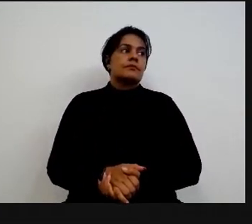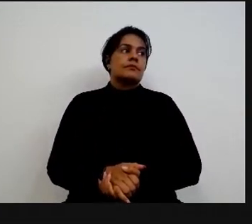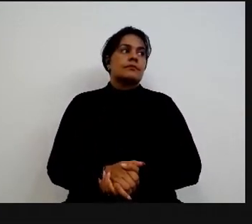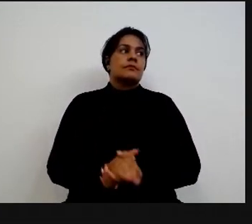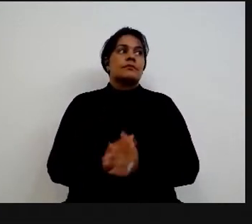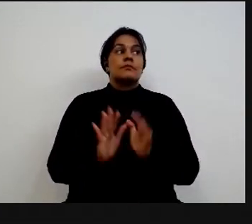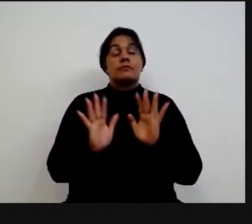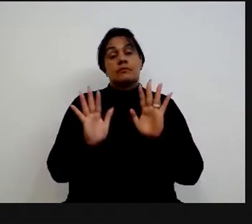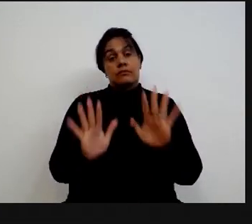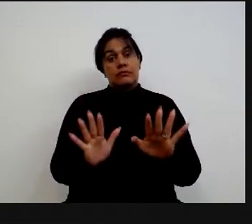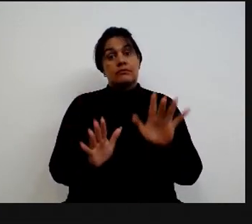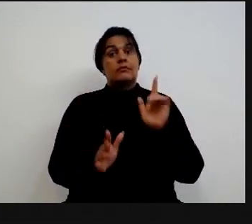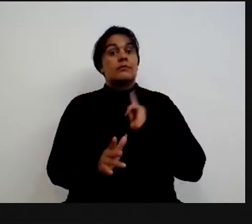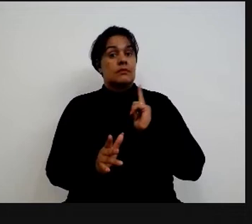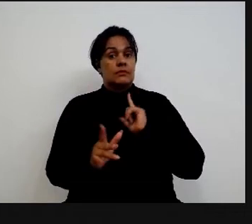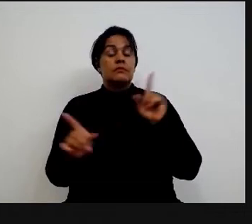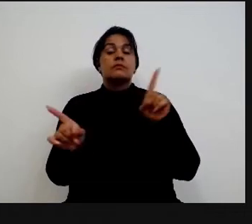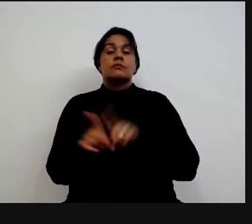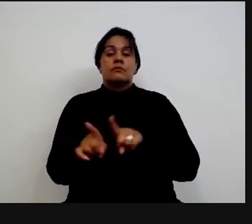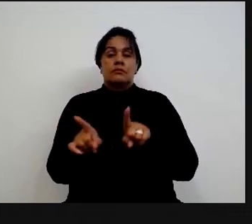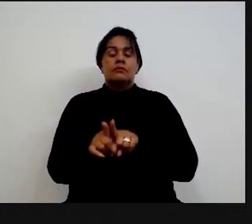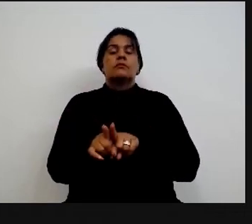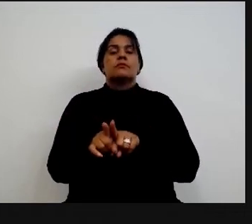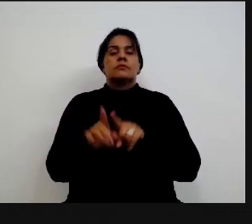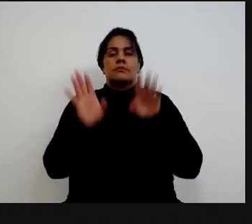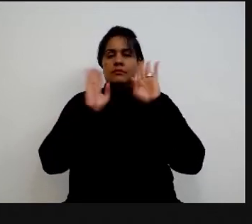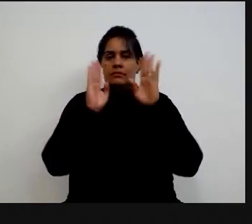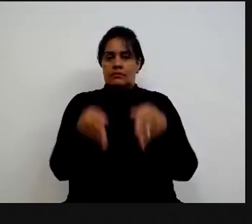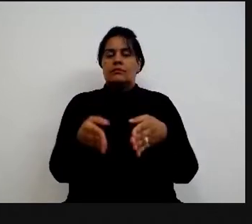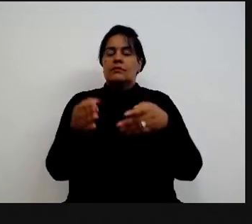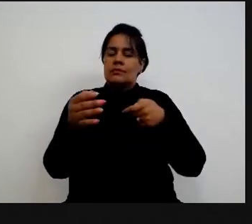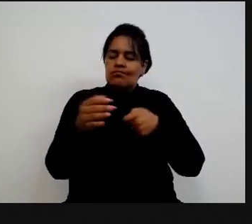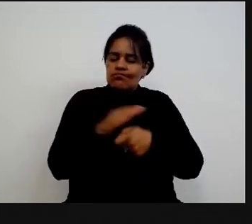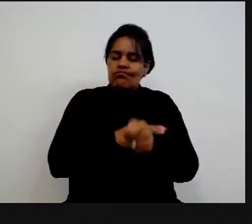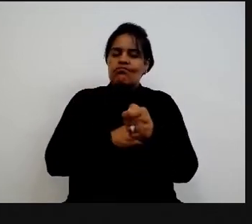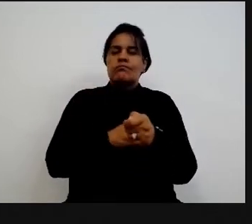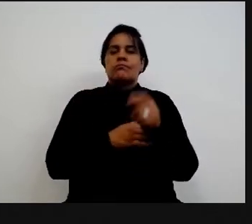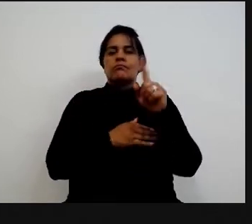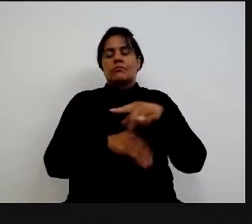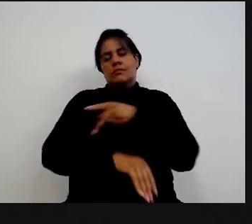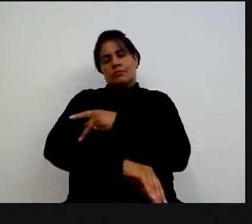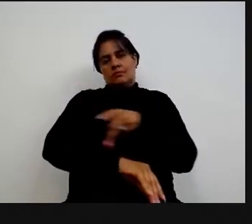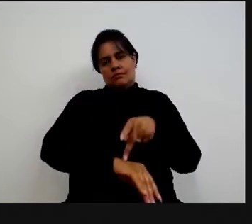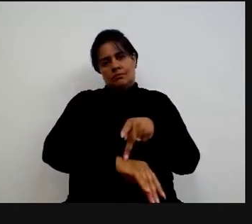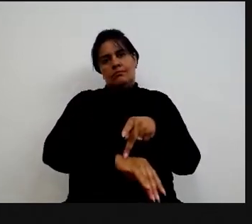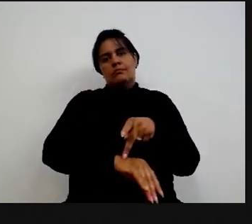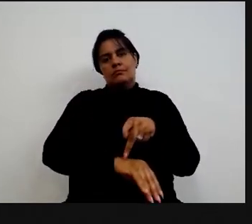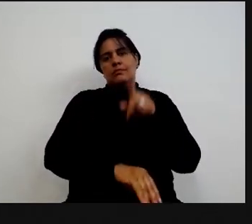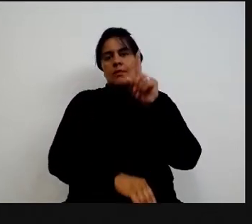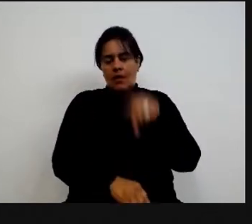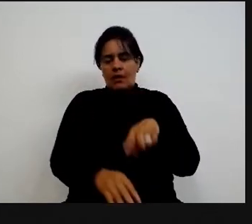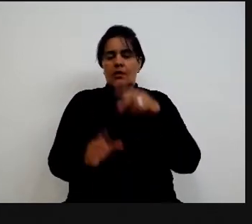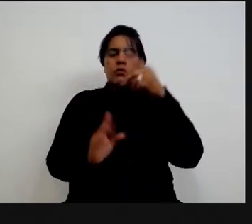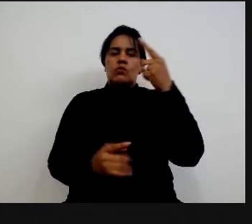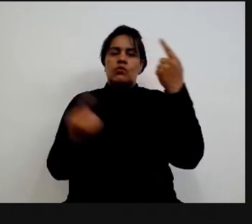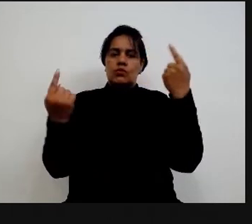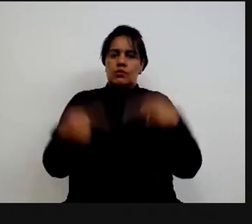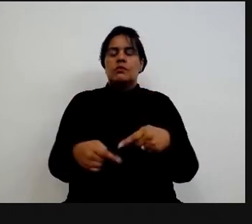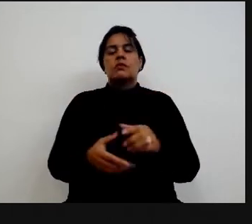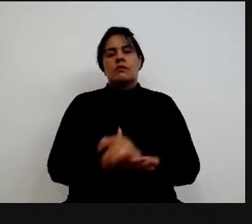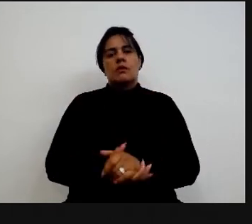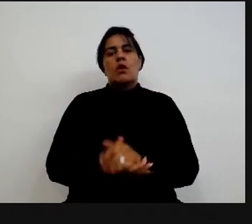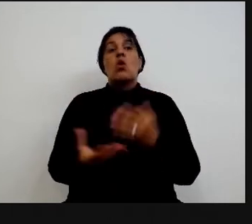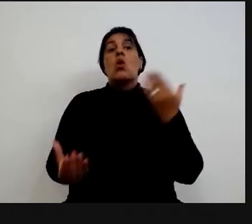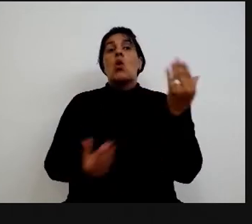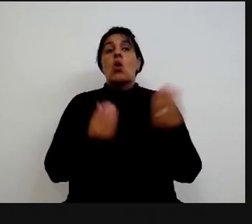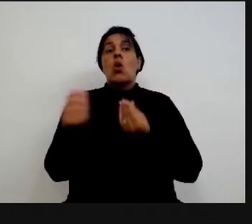Mas aí tem o investimento mais pedagógico, né? Mais rico em atividades. E esse é o desafio enorme, né?